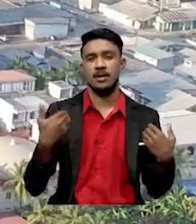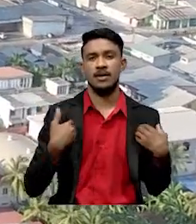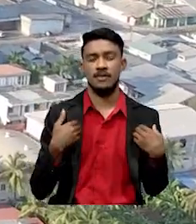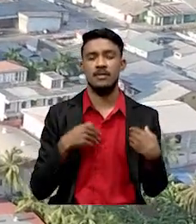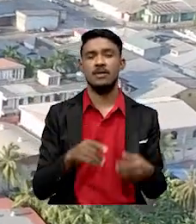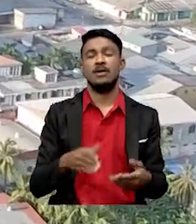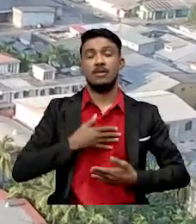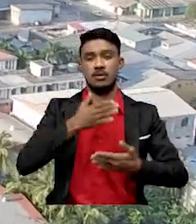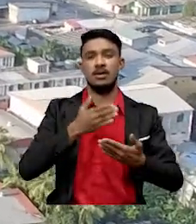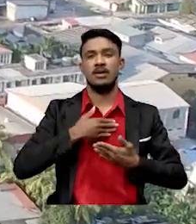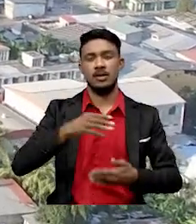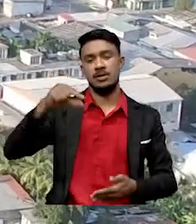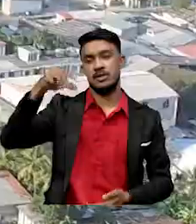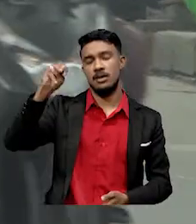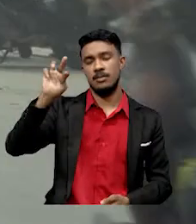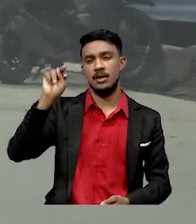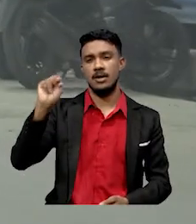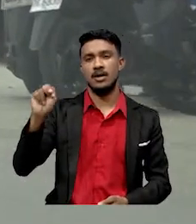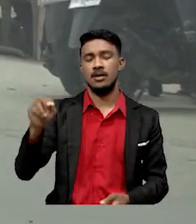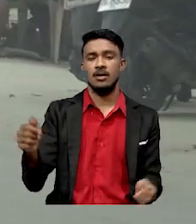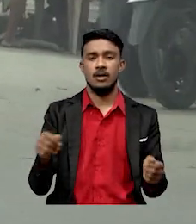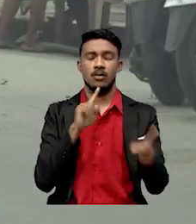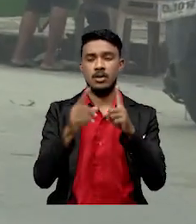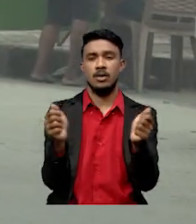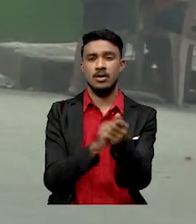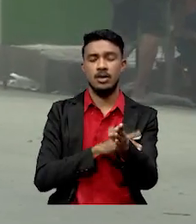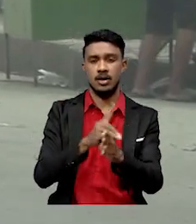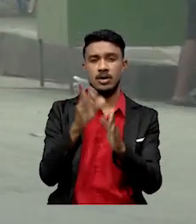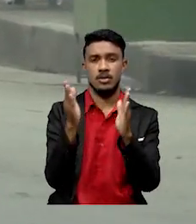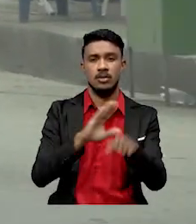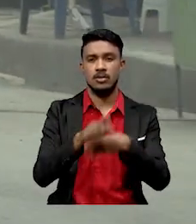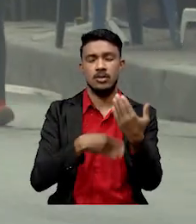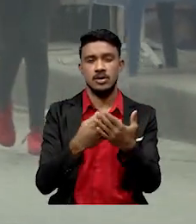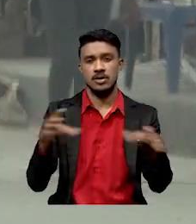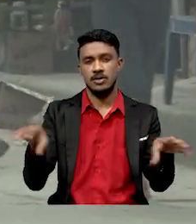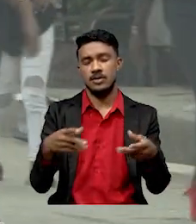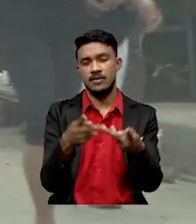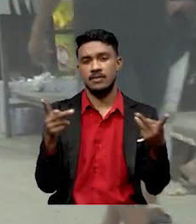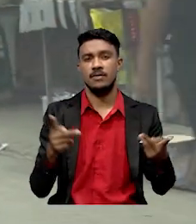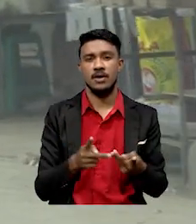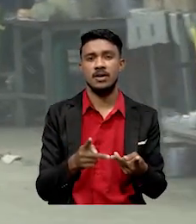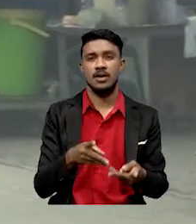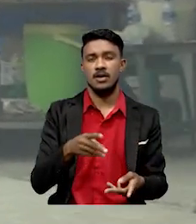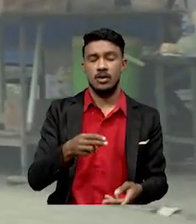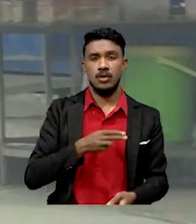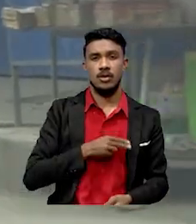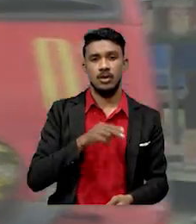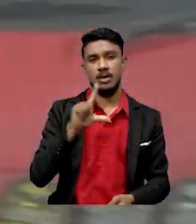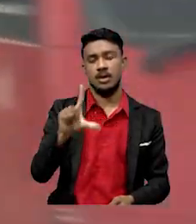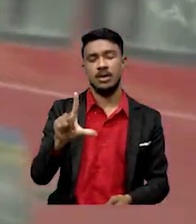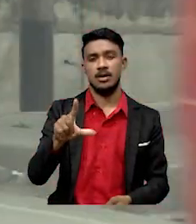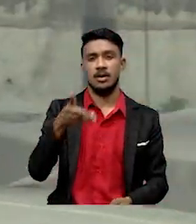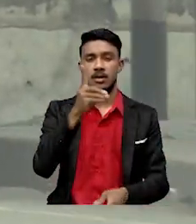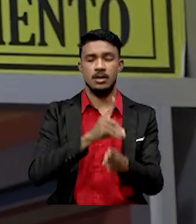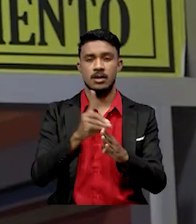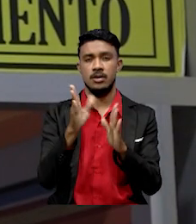Infelizmente, o enregimento tenta confirma o Diretor-Geral Planeamento no Ordenamento e no Serviço Fatin Rudi Larandili, mas o Diretor Nerassi clacou e